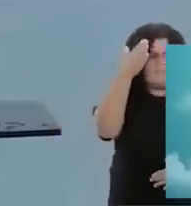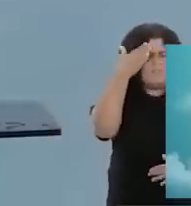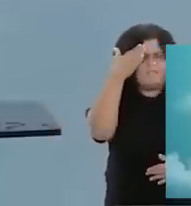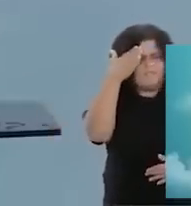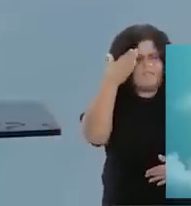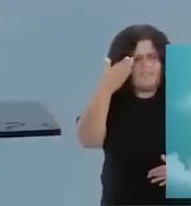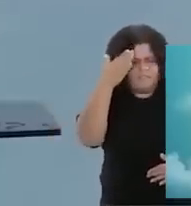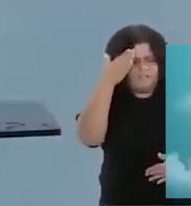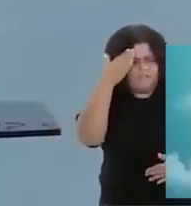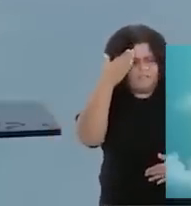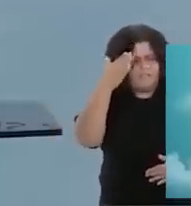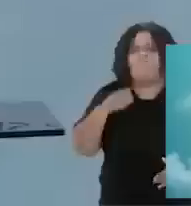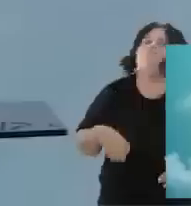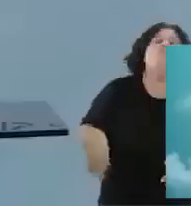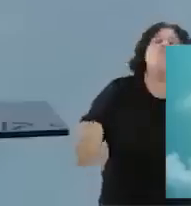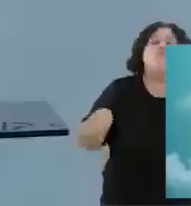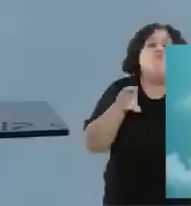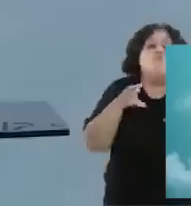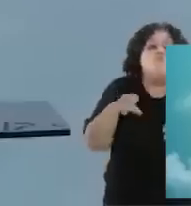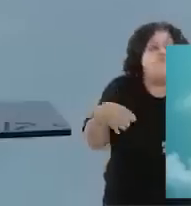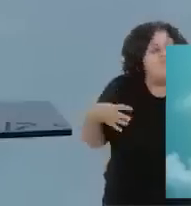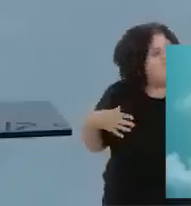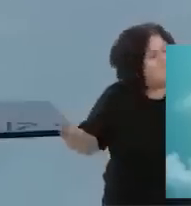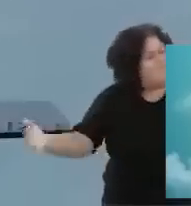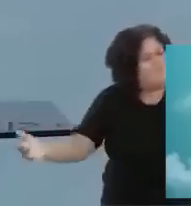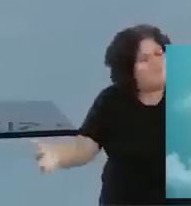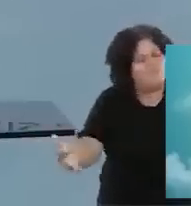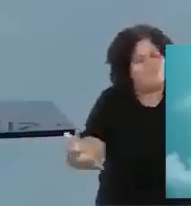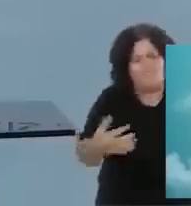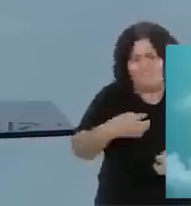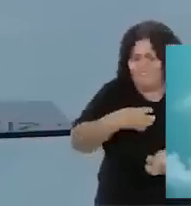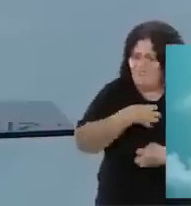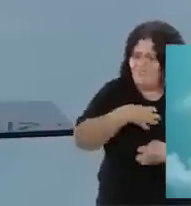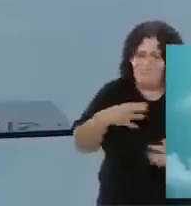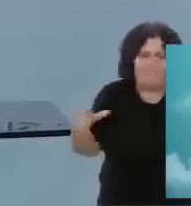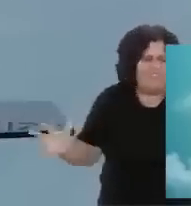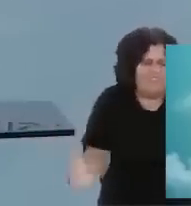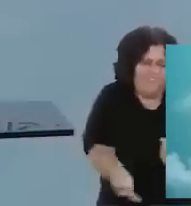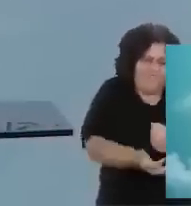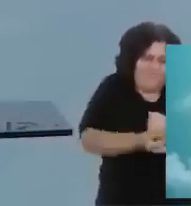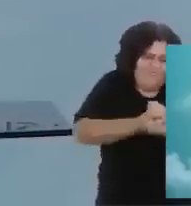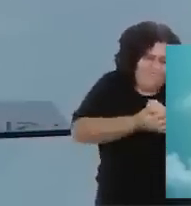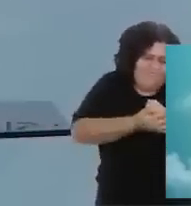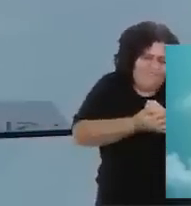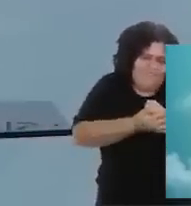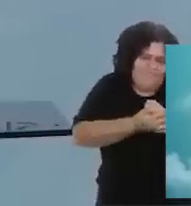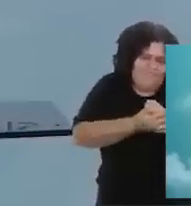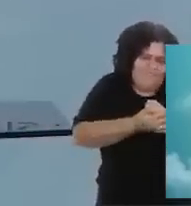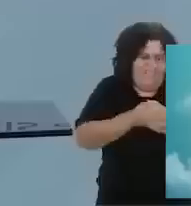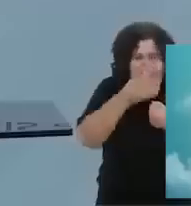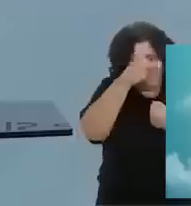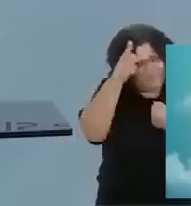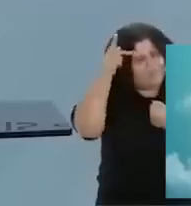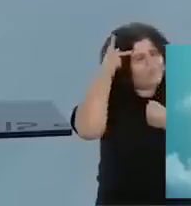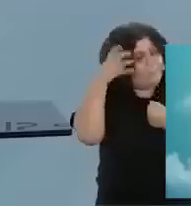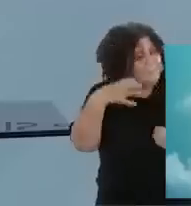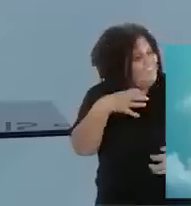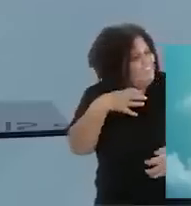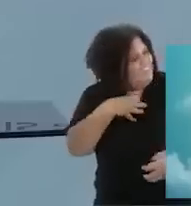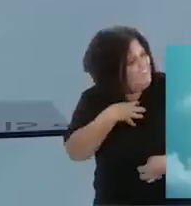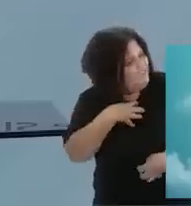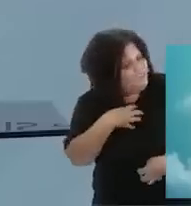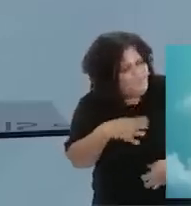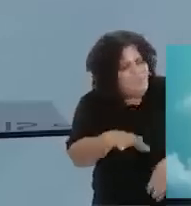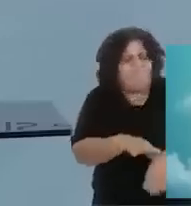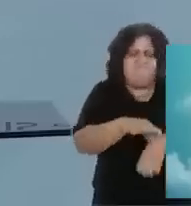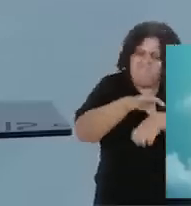sermão, às vezes não é nem tanta música, é a maneira como ela é acolhida, ela é recebida. Ela se sente gente. No mundo